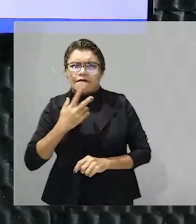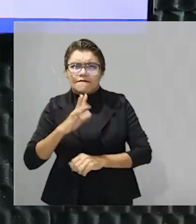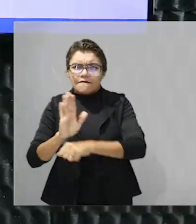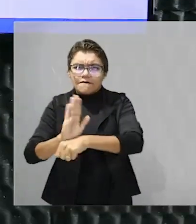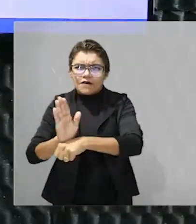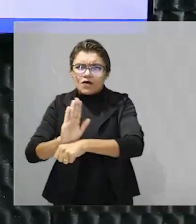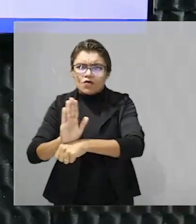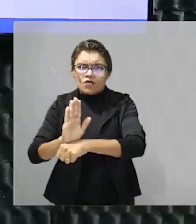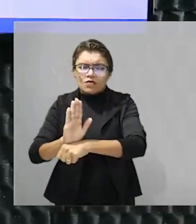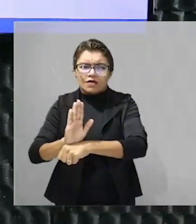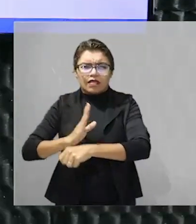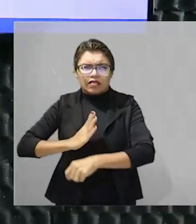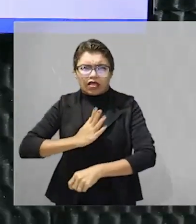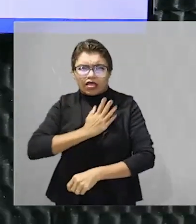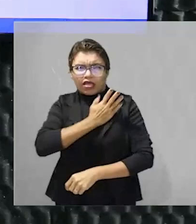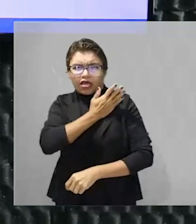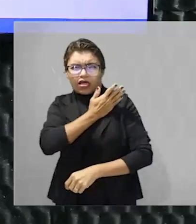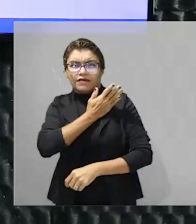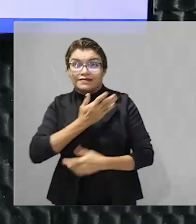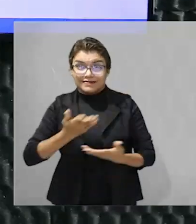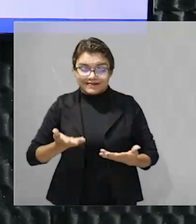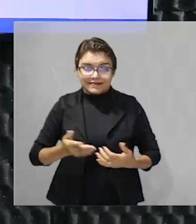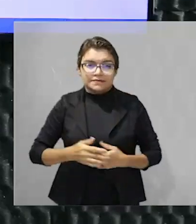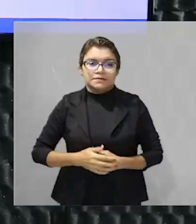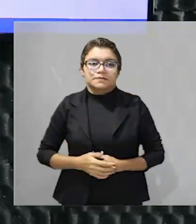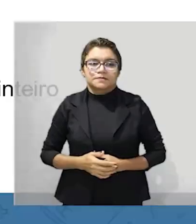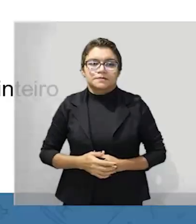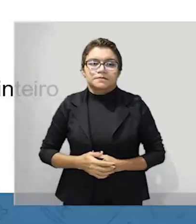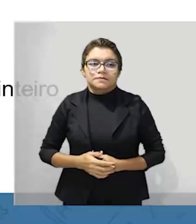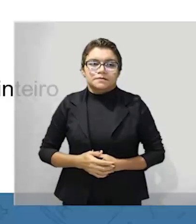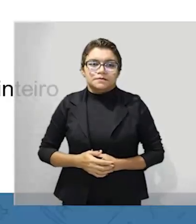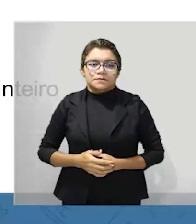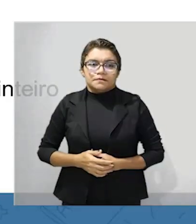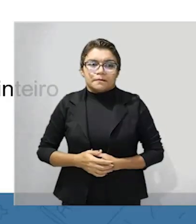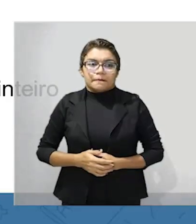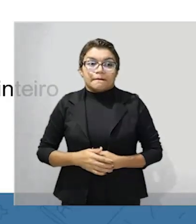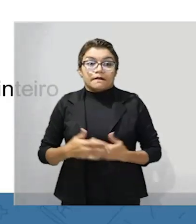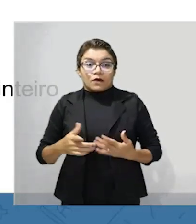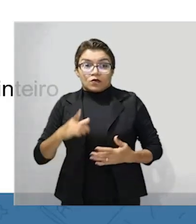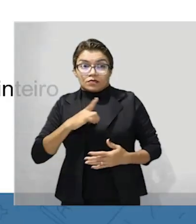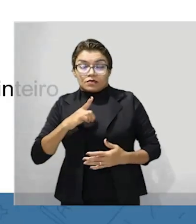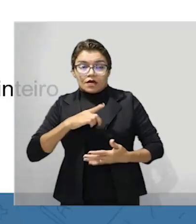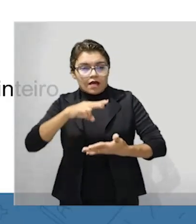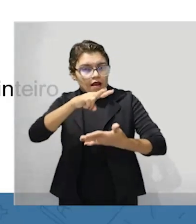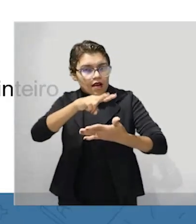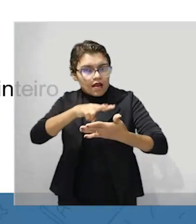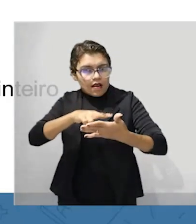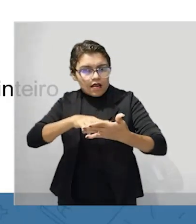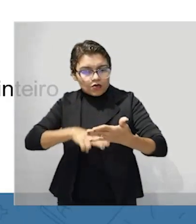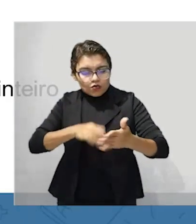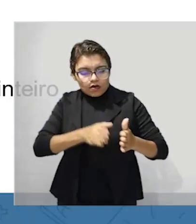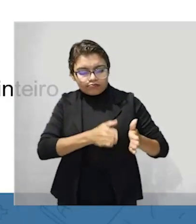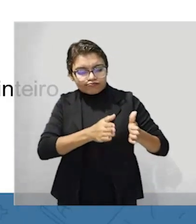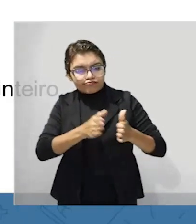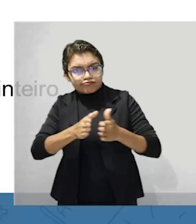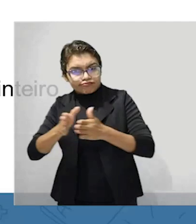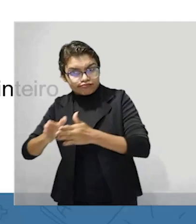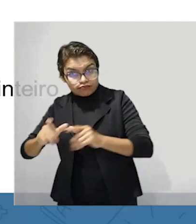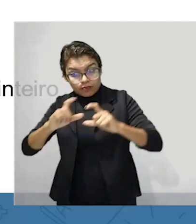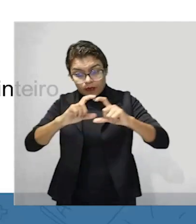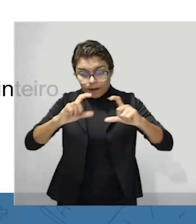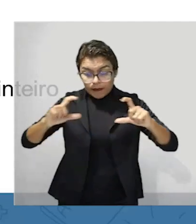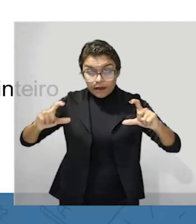para a gente entender qual é o enunciado. A leitura da sequência em quadrinhos leva